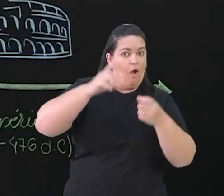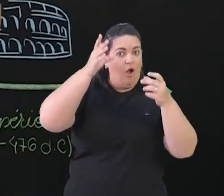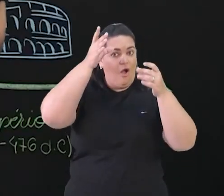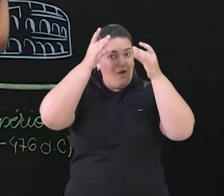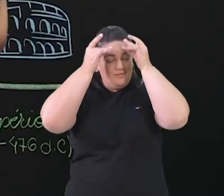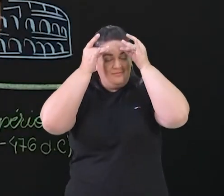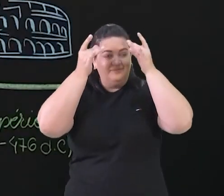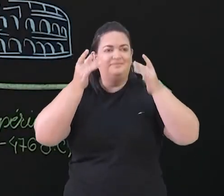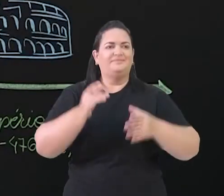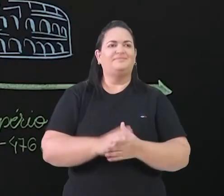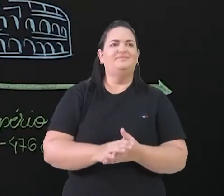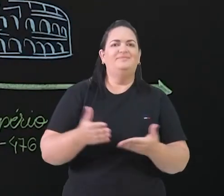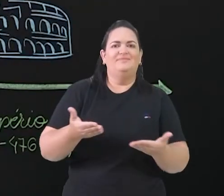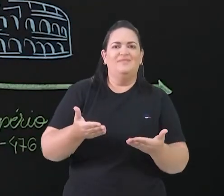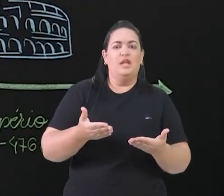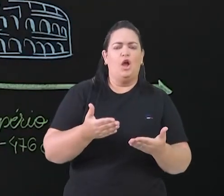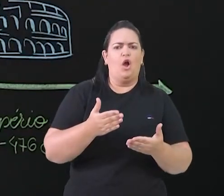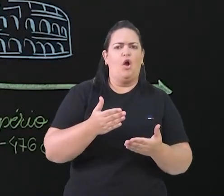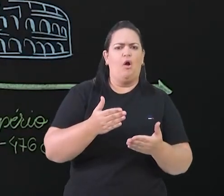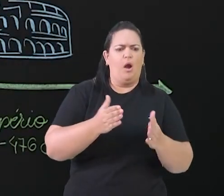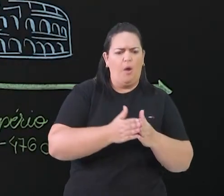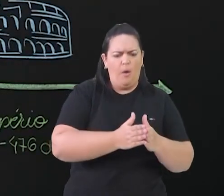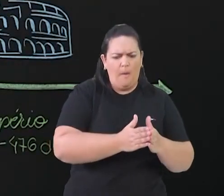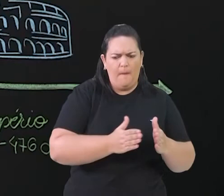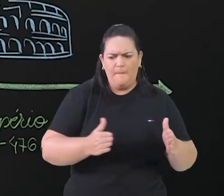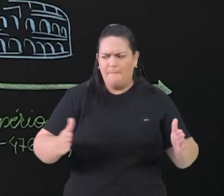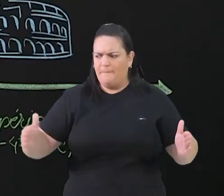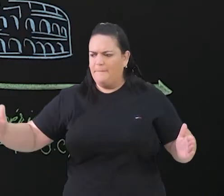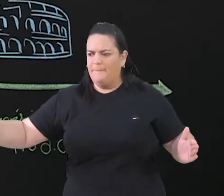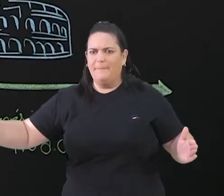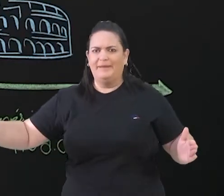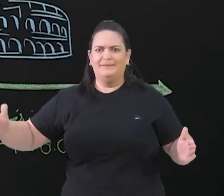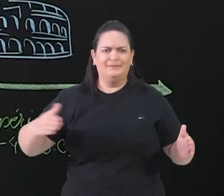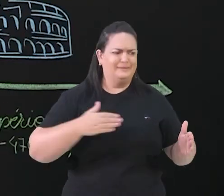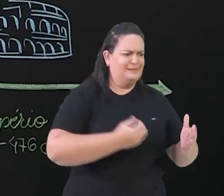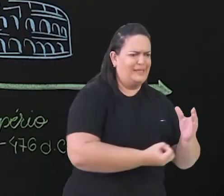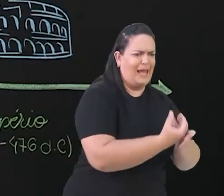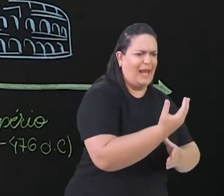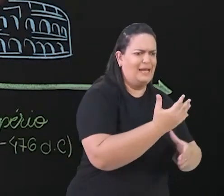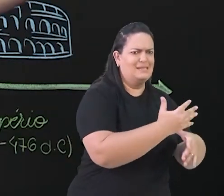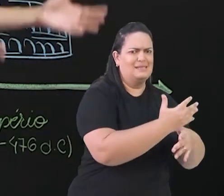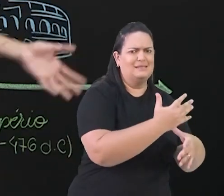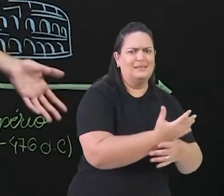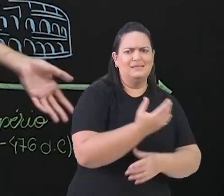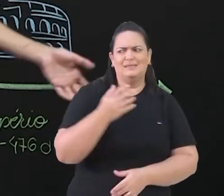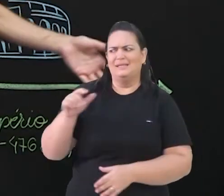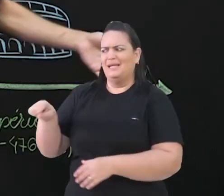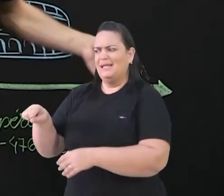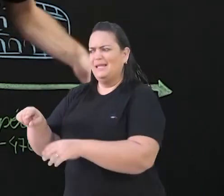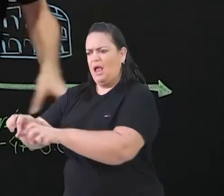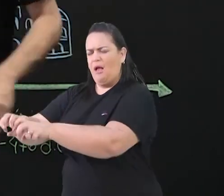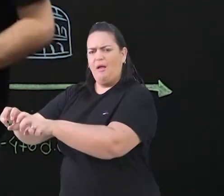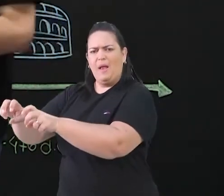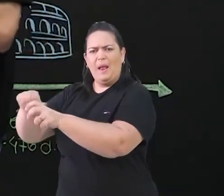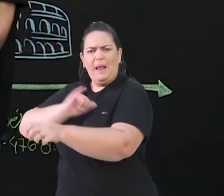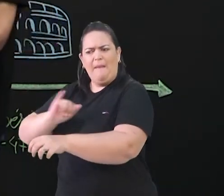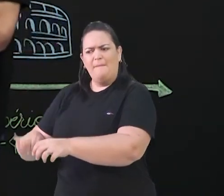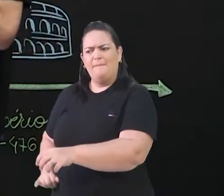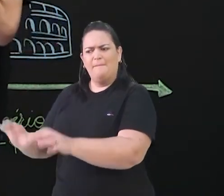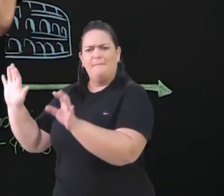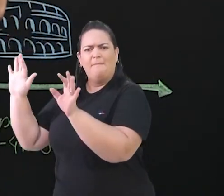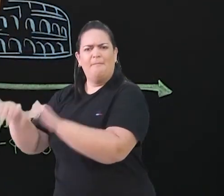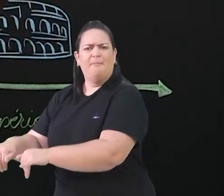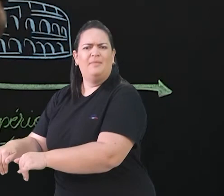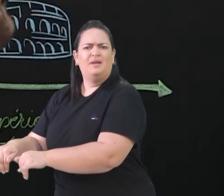sobre o que esse período foi, que a gente chama de Roma Antiga, desde a fundação da cidade de Roma até o fim do Império Romano do Ocidente.